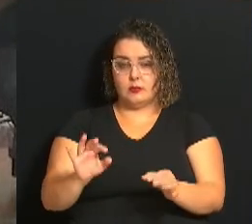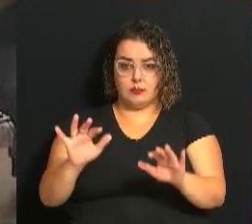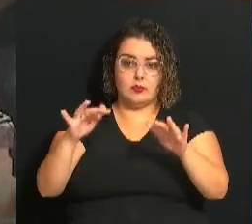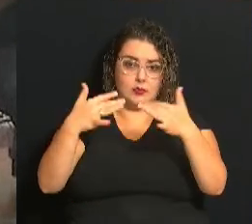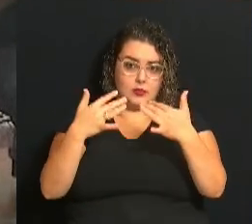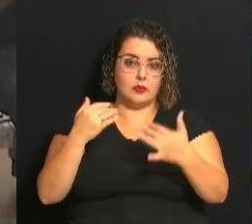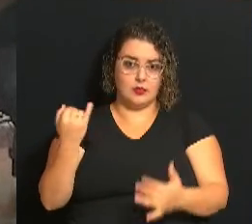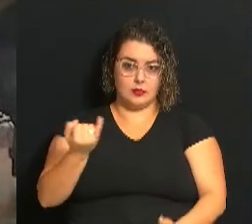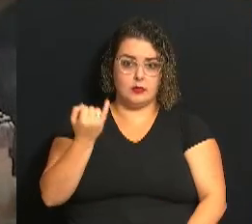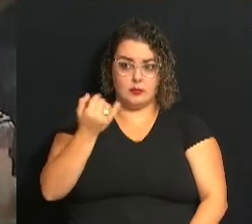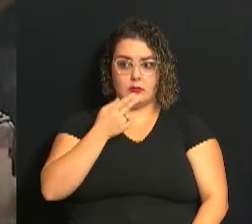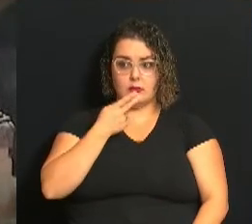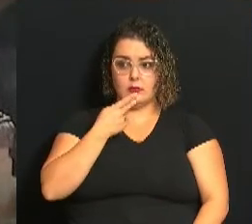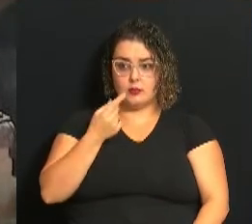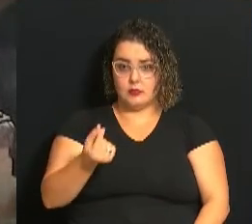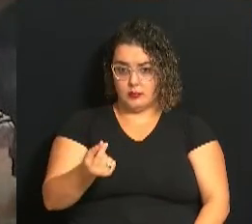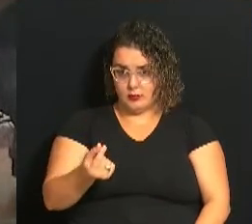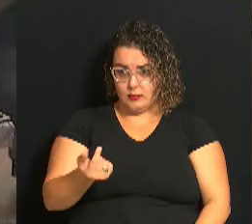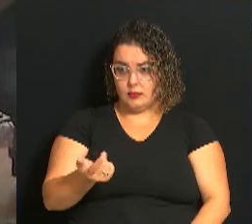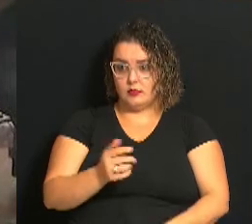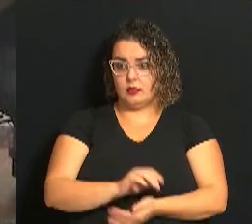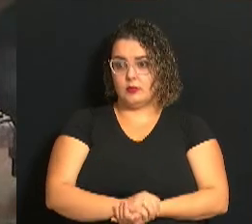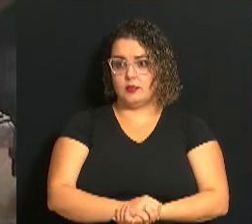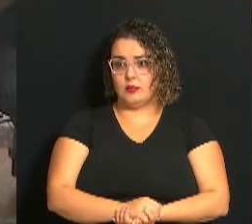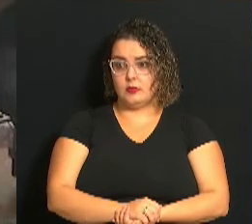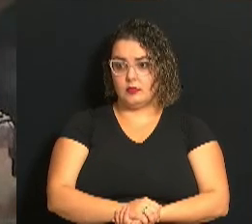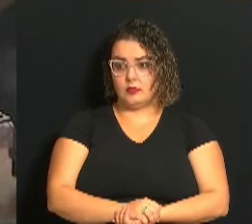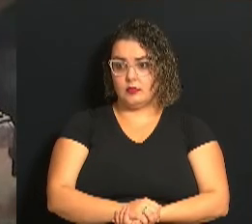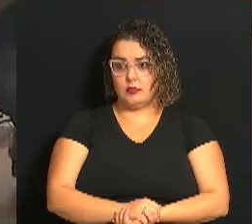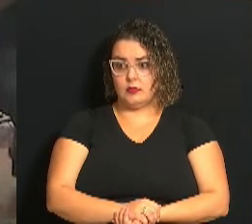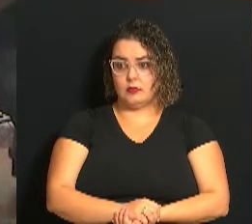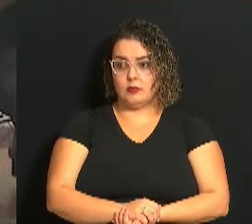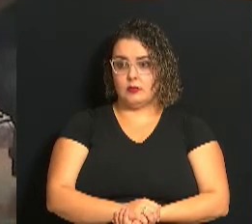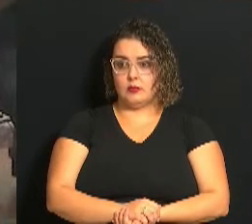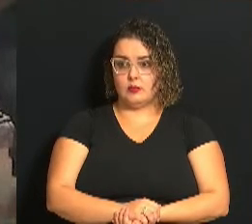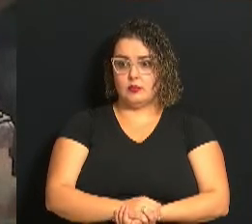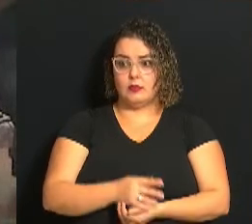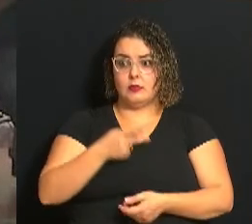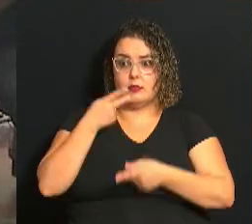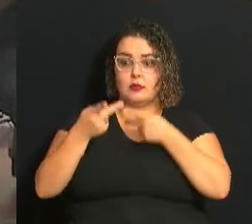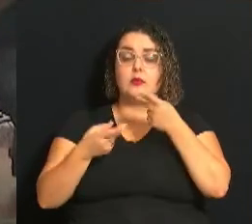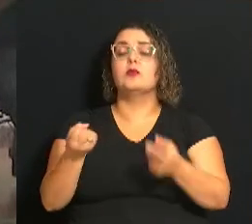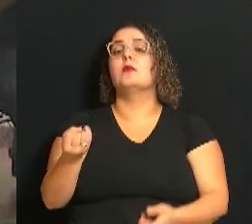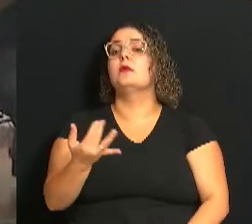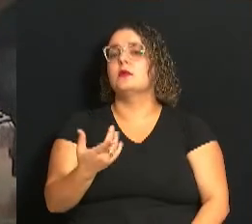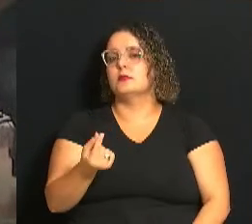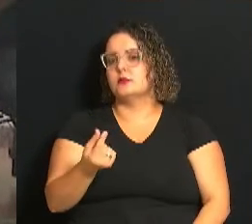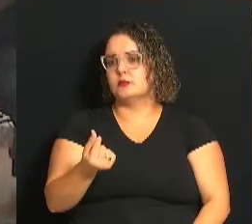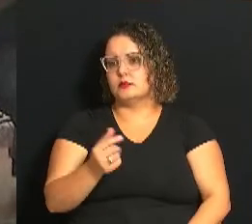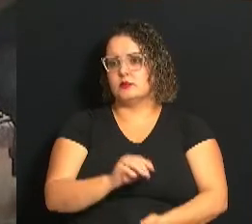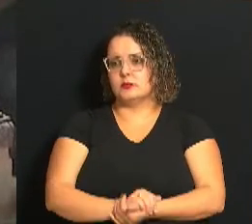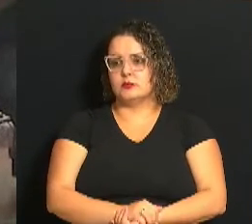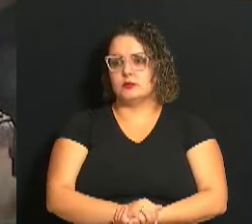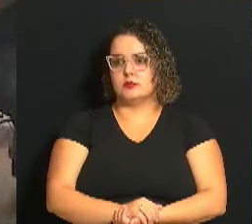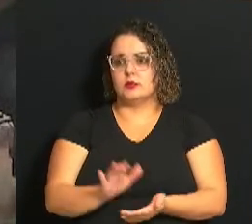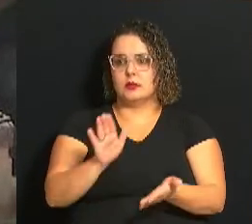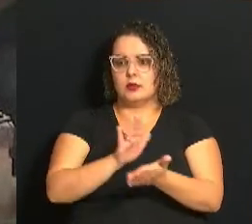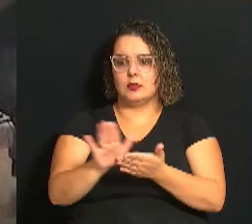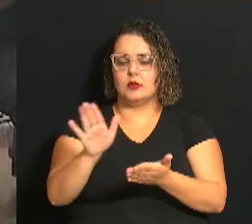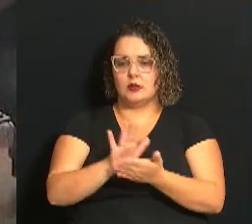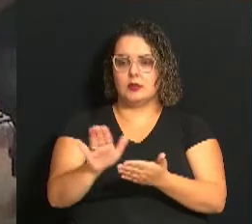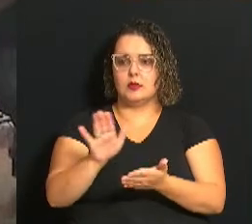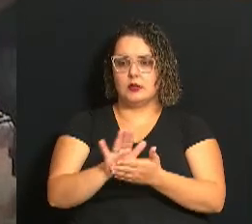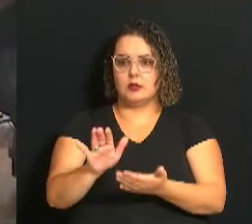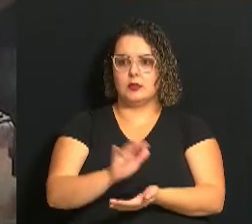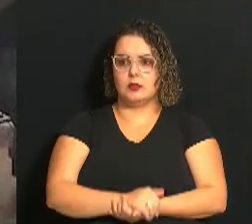importante falar de valores, né? Mas isso, a gente está falando em quanto de dinheiro? Então, está aqui, ó, o valor da despesa dessas criações